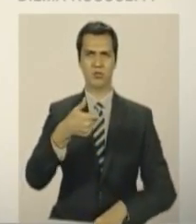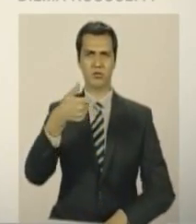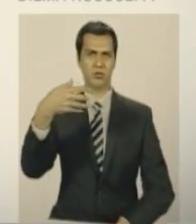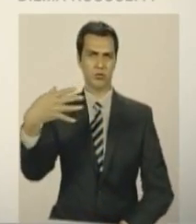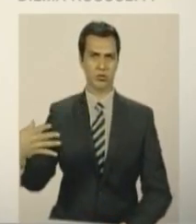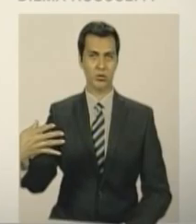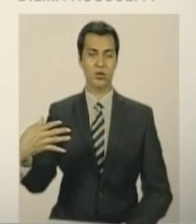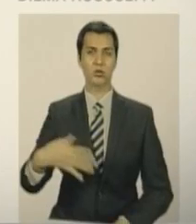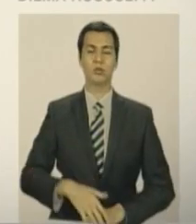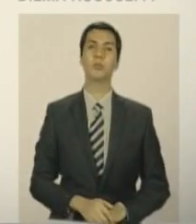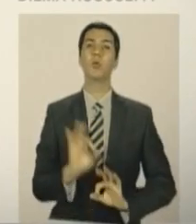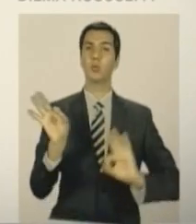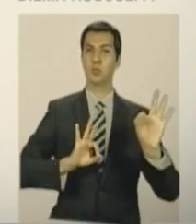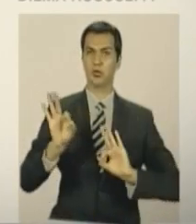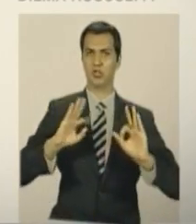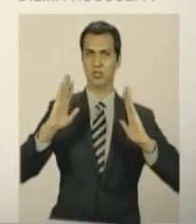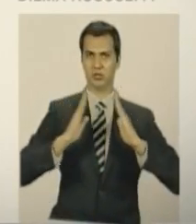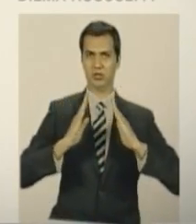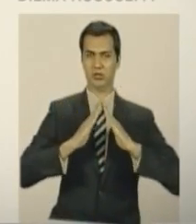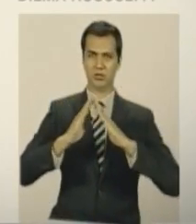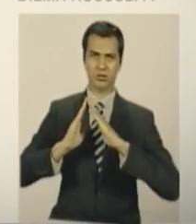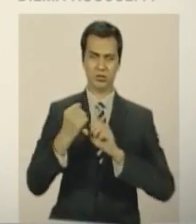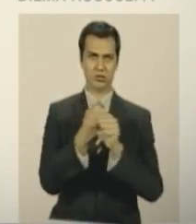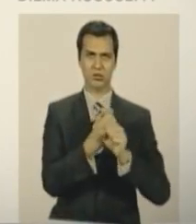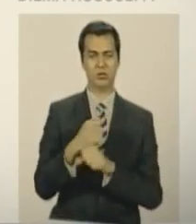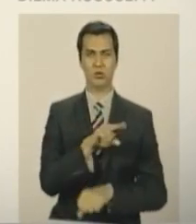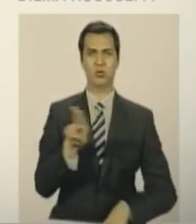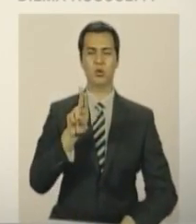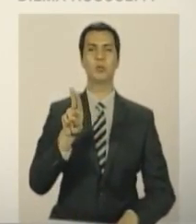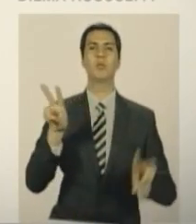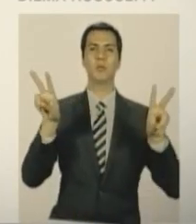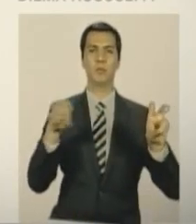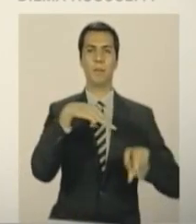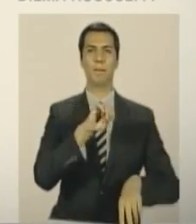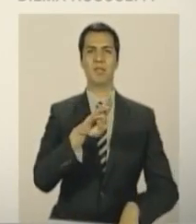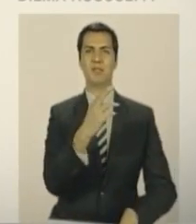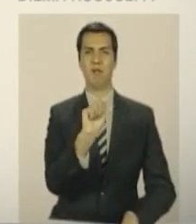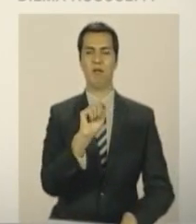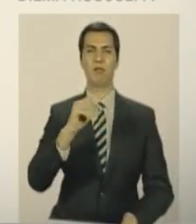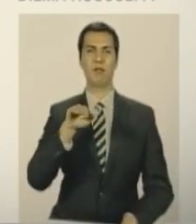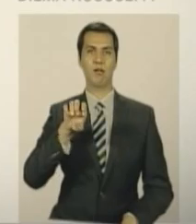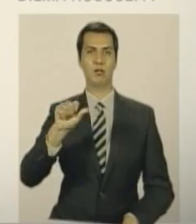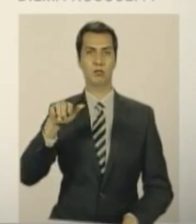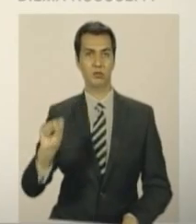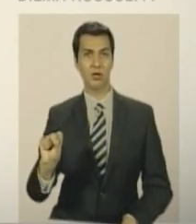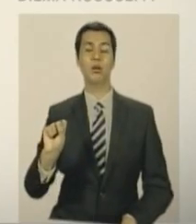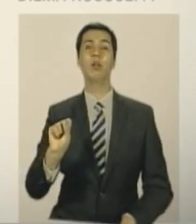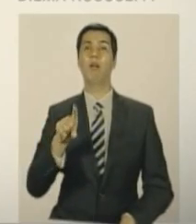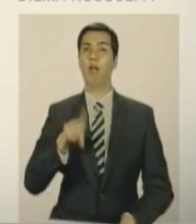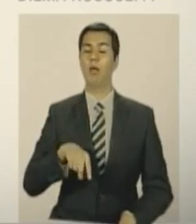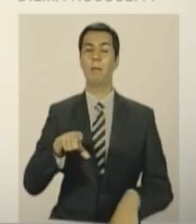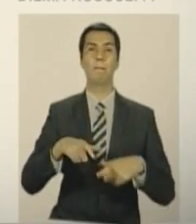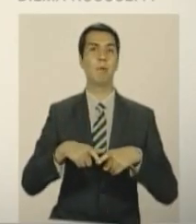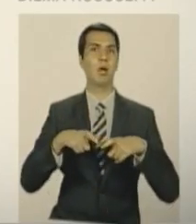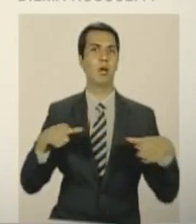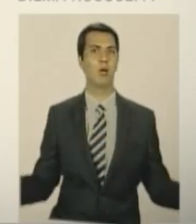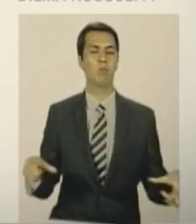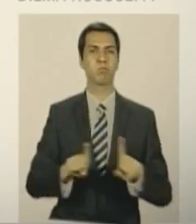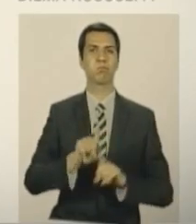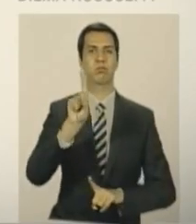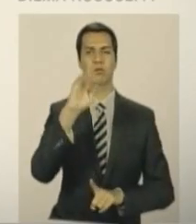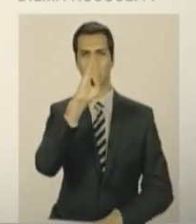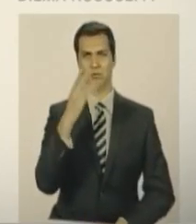o maior e mais amplo programa de habitação que o país já teve. Podemos nos orgulhar disso. E sua prioridade é